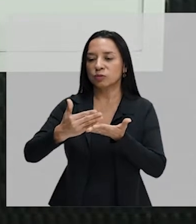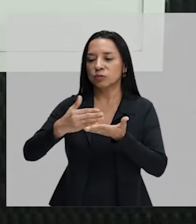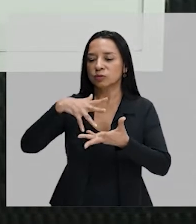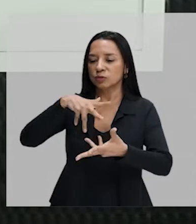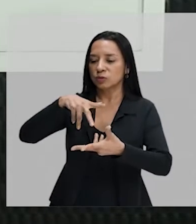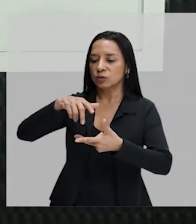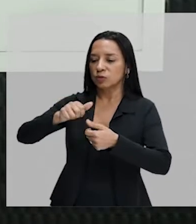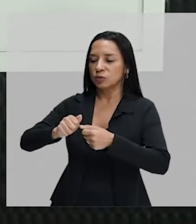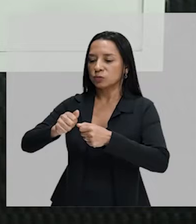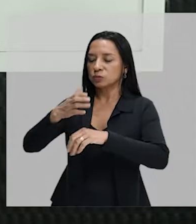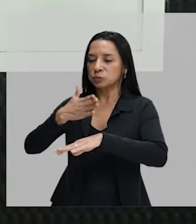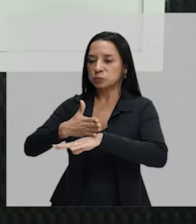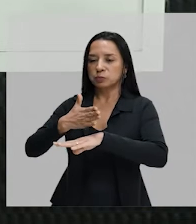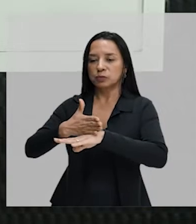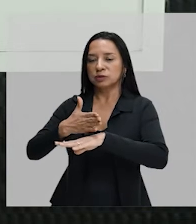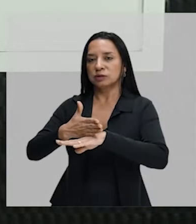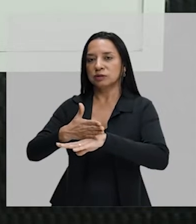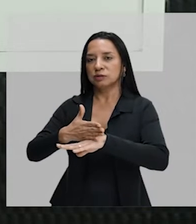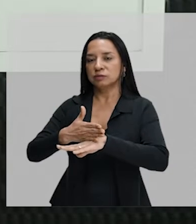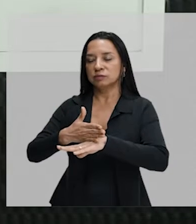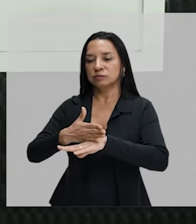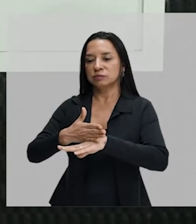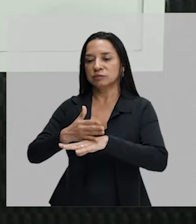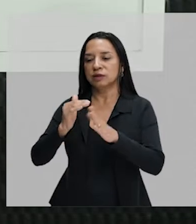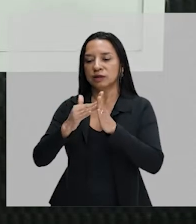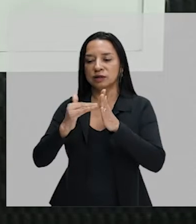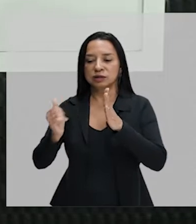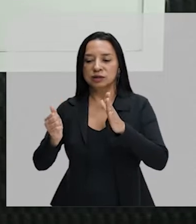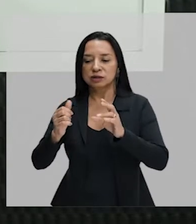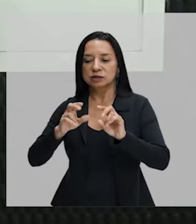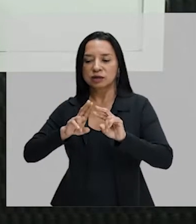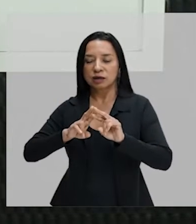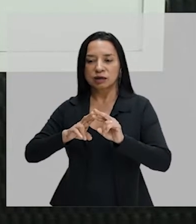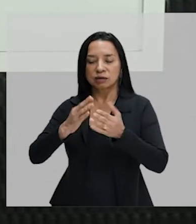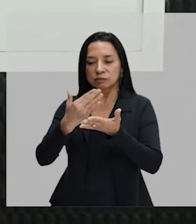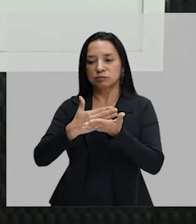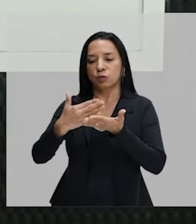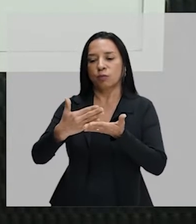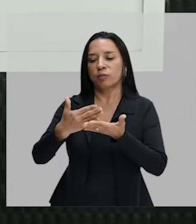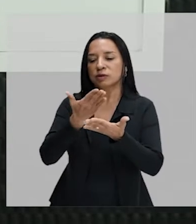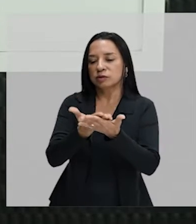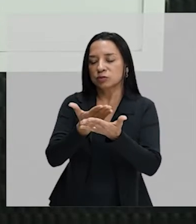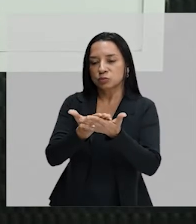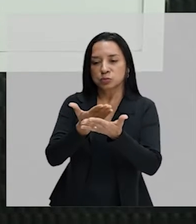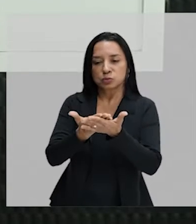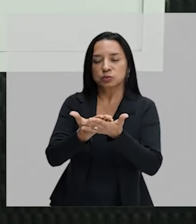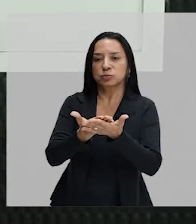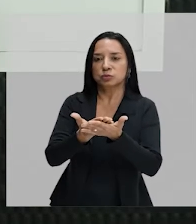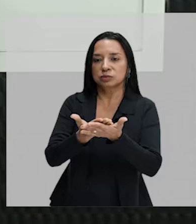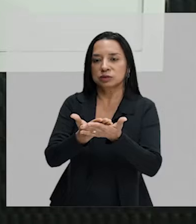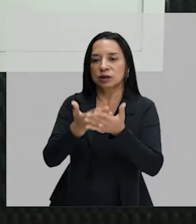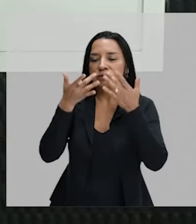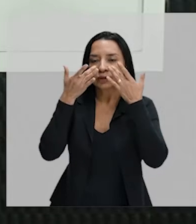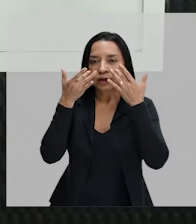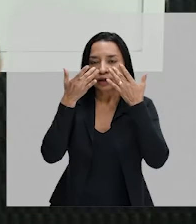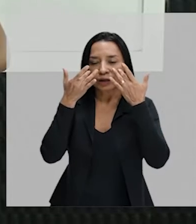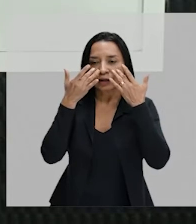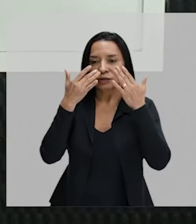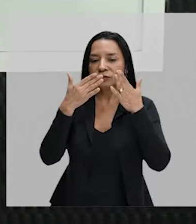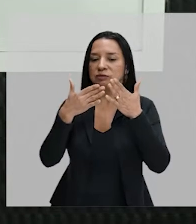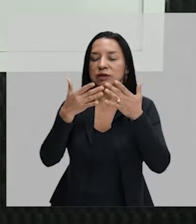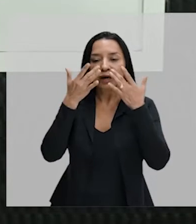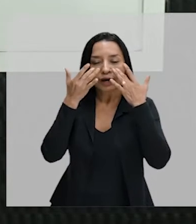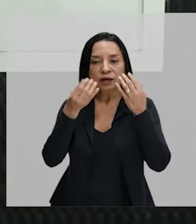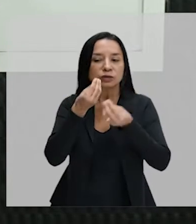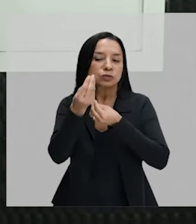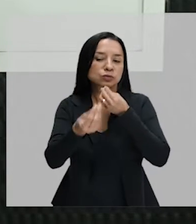a estética passa a se debruçar sobre a arte como um dos grandes objetos de estudo da estética. Por que